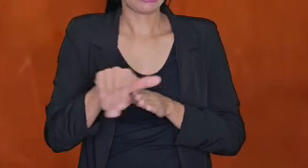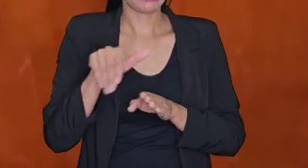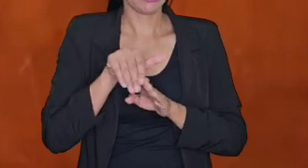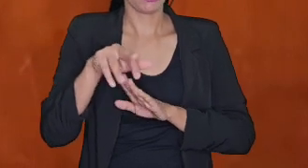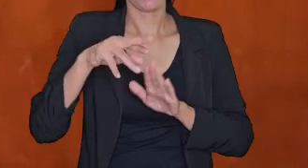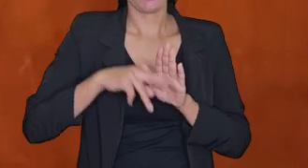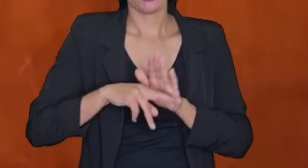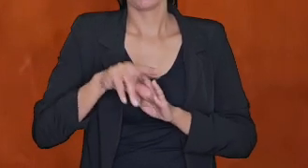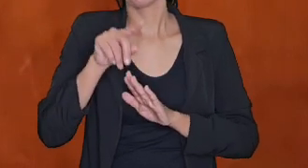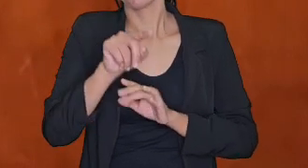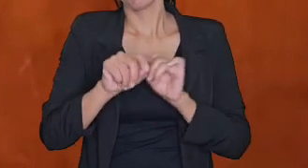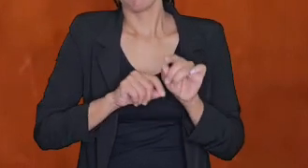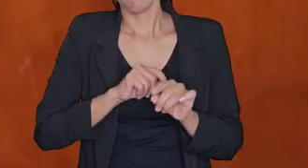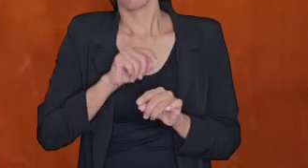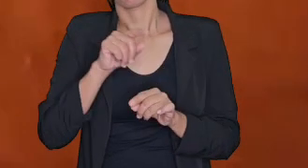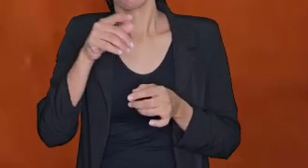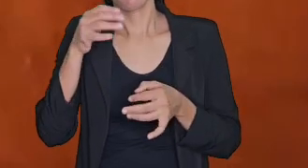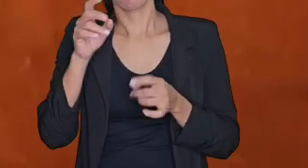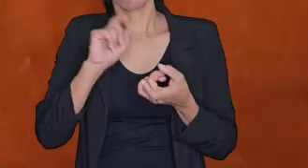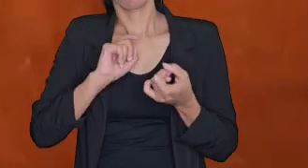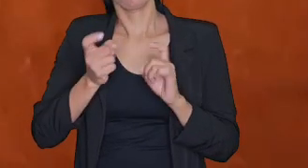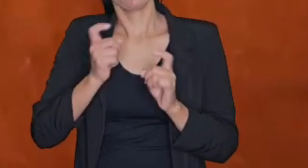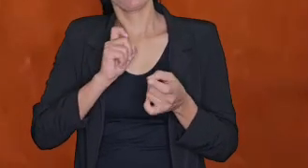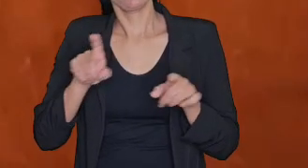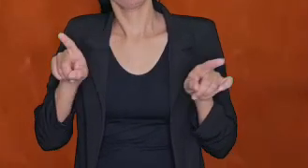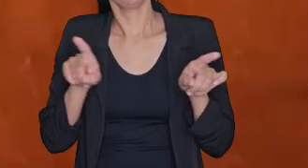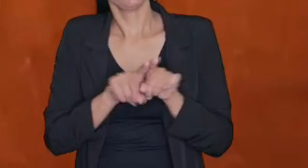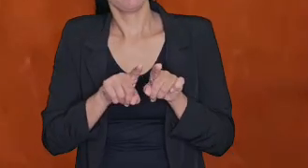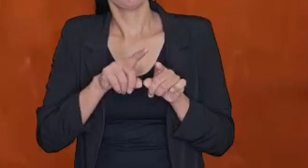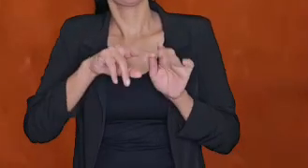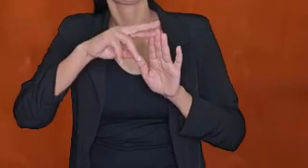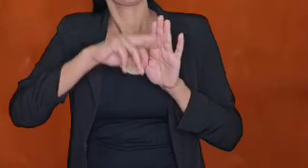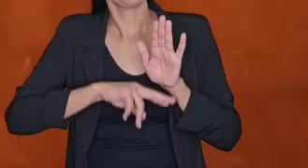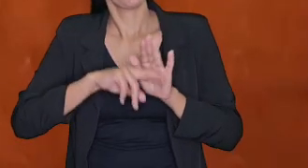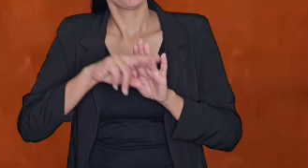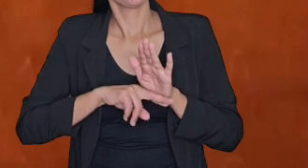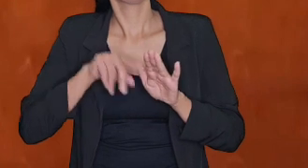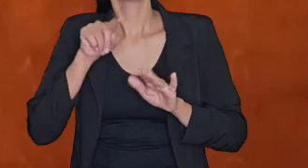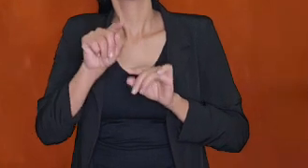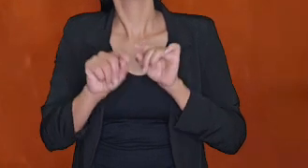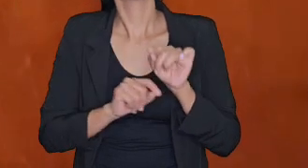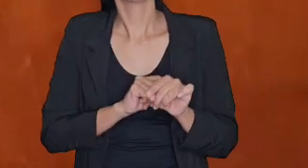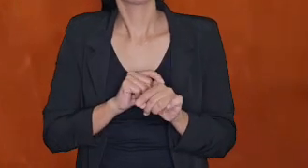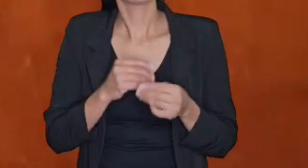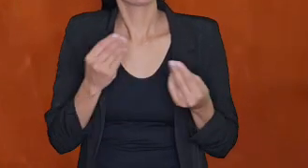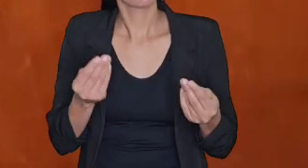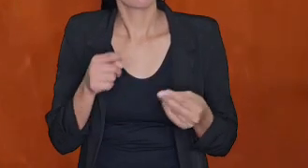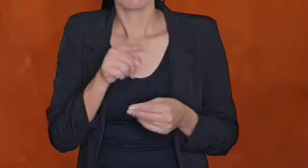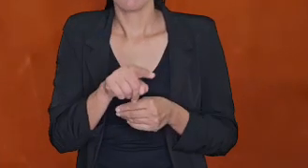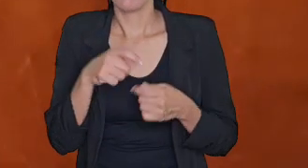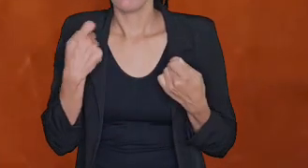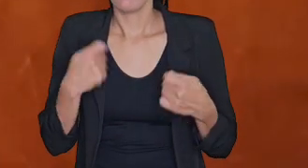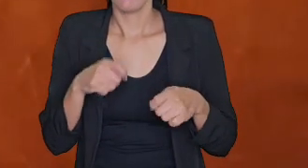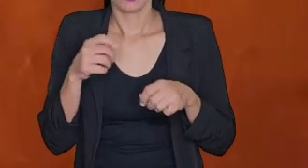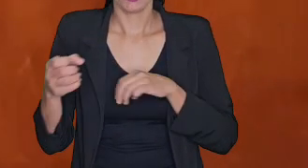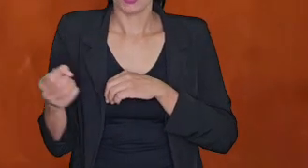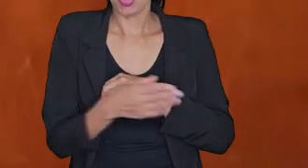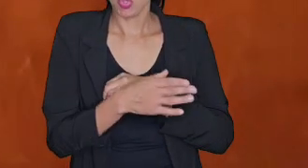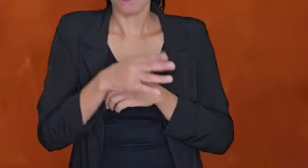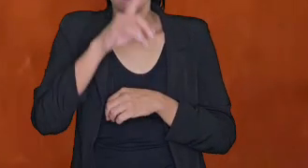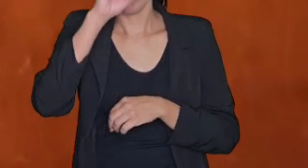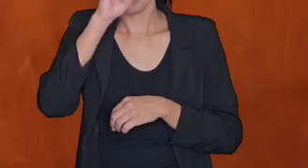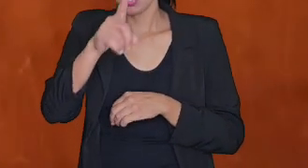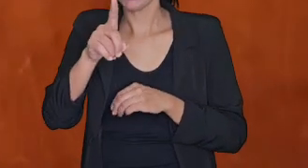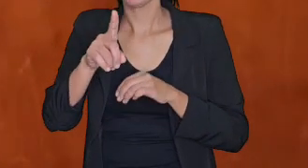essa norma, que é uma instrução normativa, logo, um ato administrativo normativo,